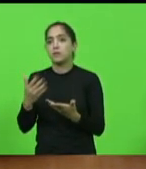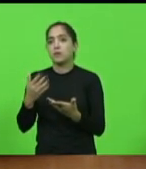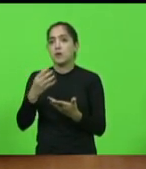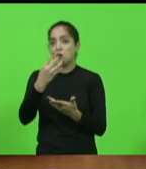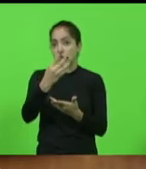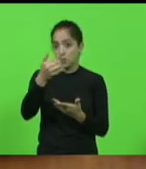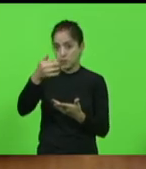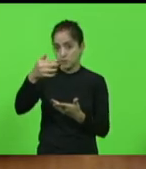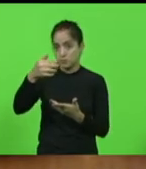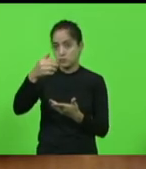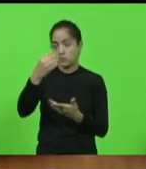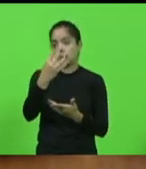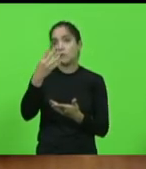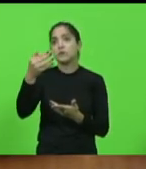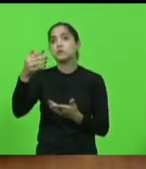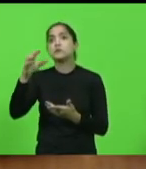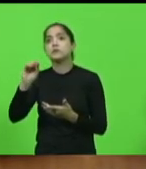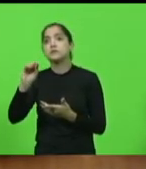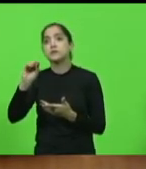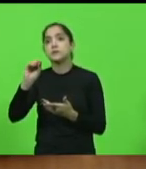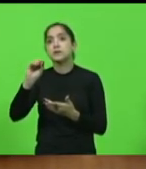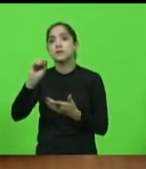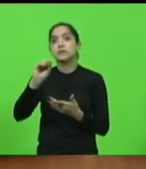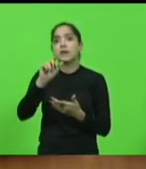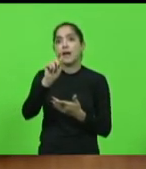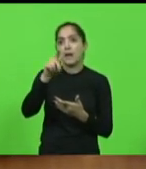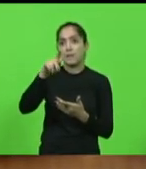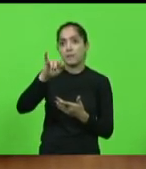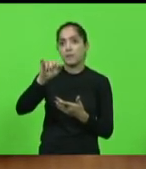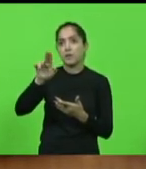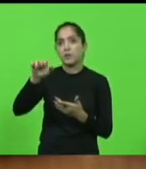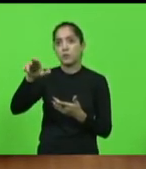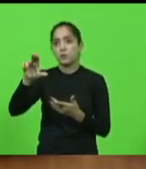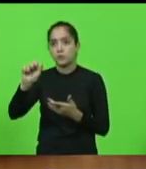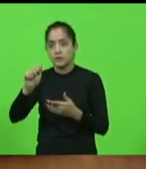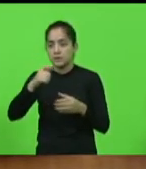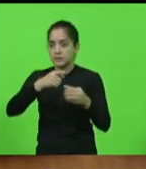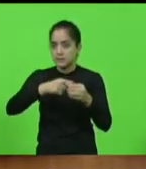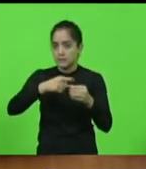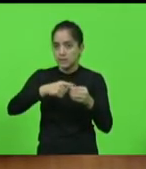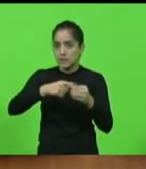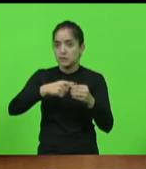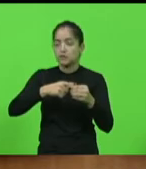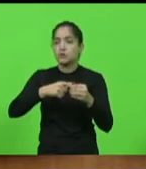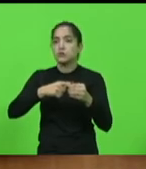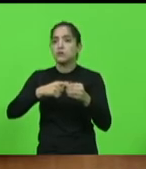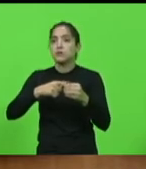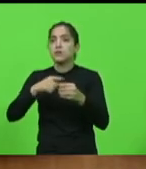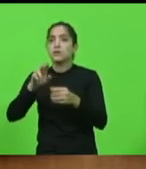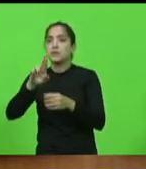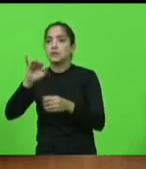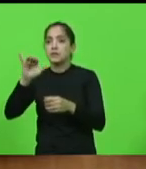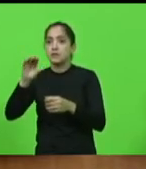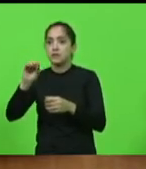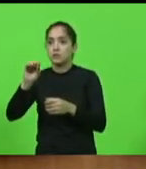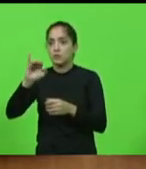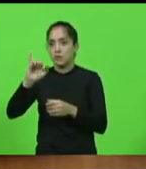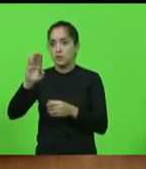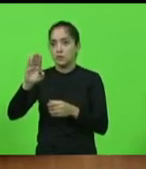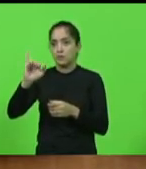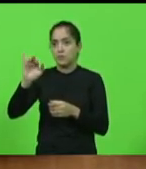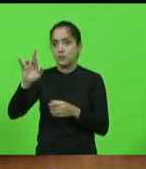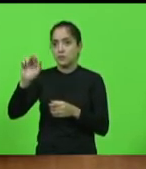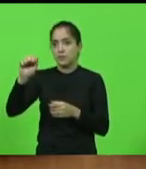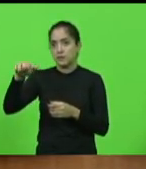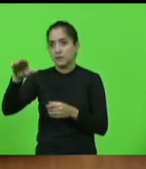presidente, aí entre a Piúna e Ibirama, é um perigo, é um atentado à